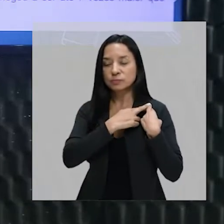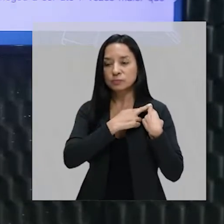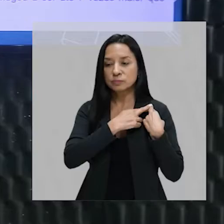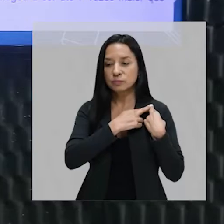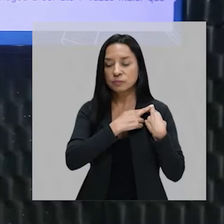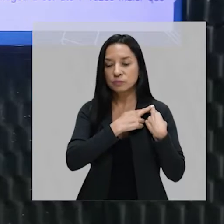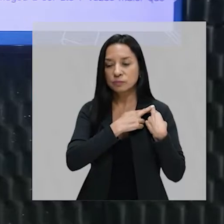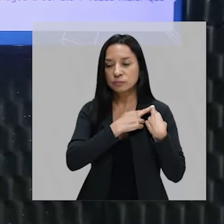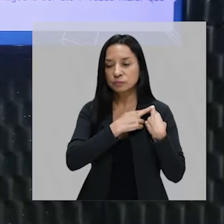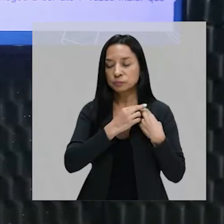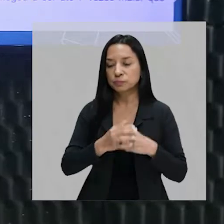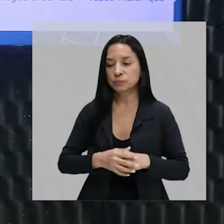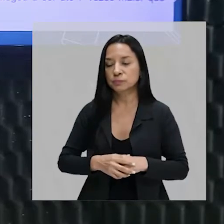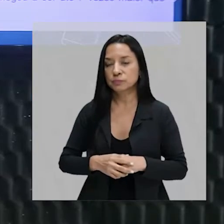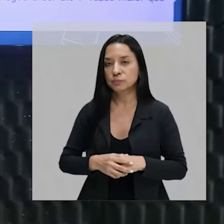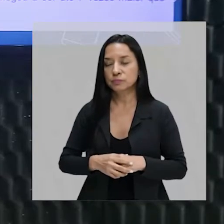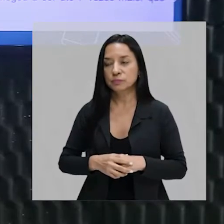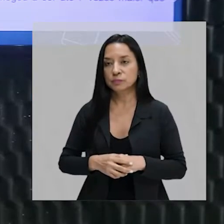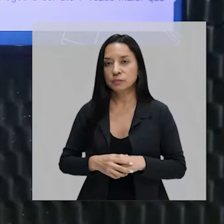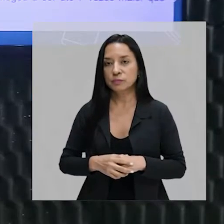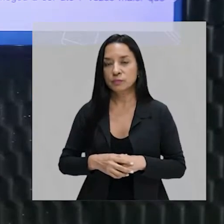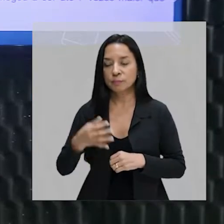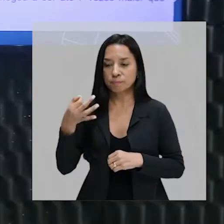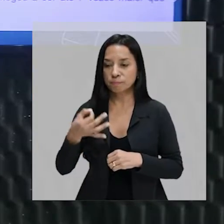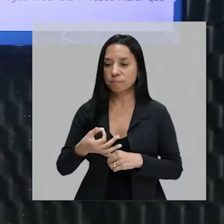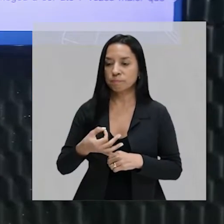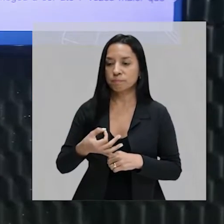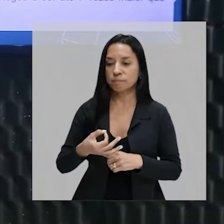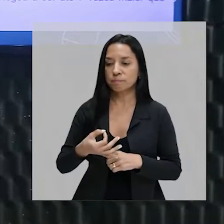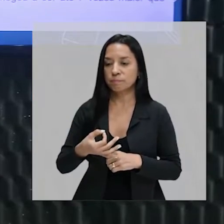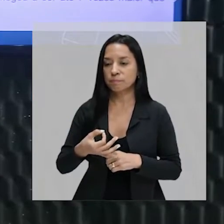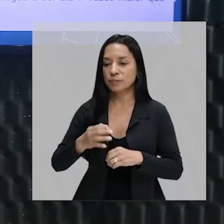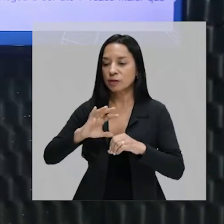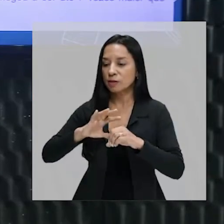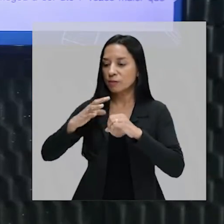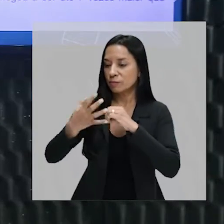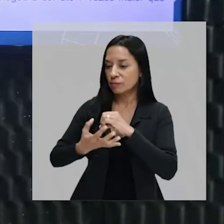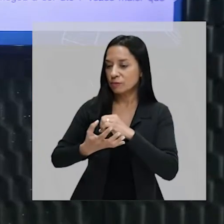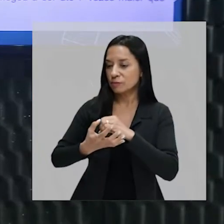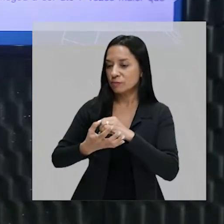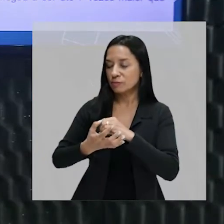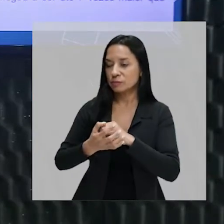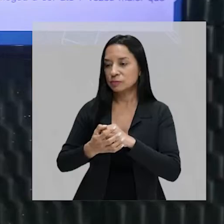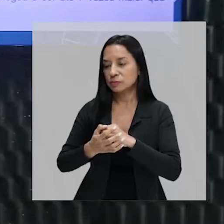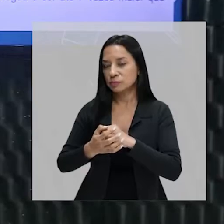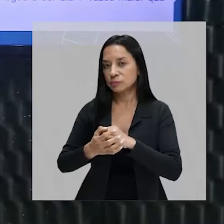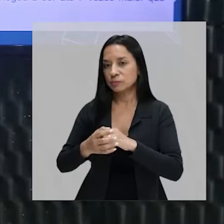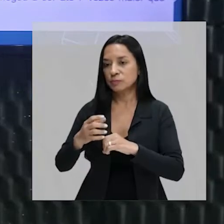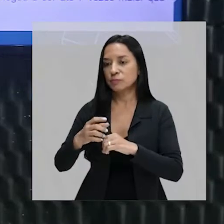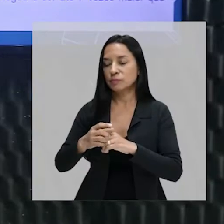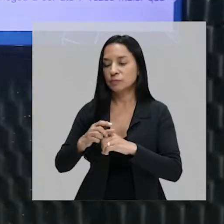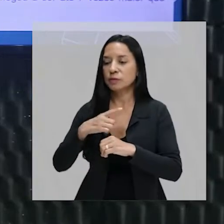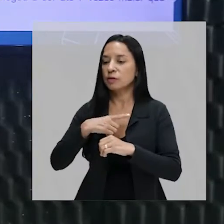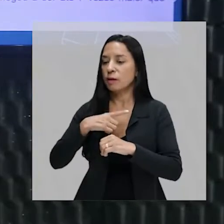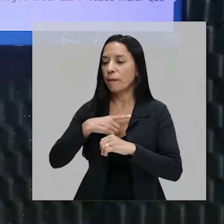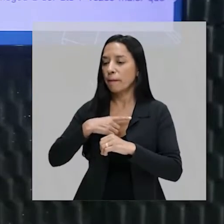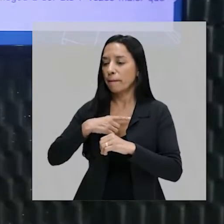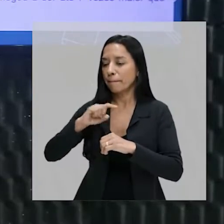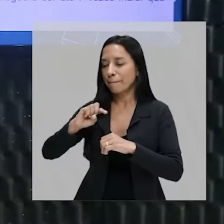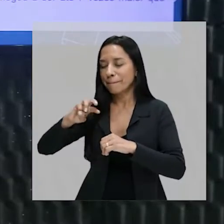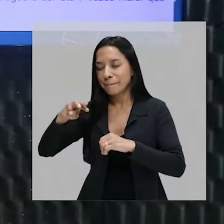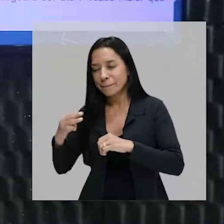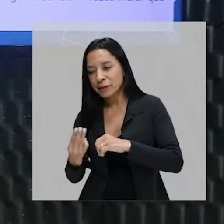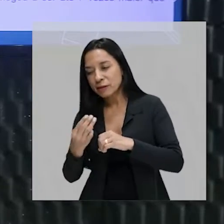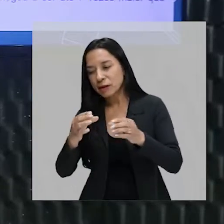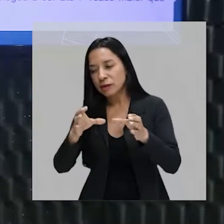né um dos grandes responsáveis certo pela pandemia atingir a milhares de setores